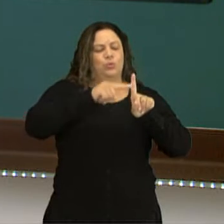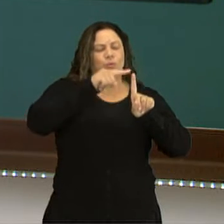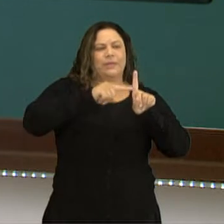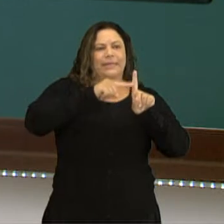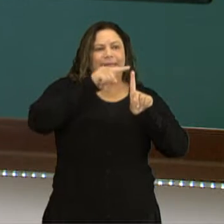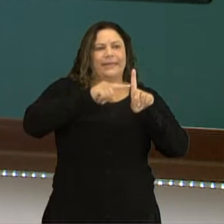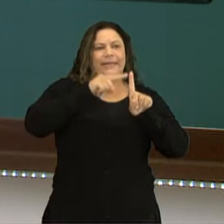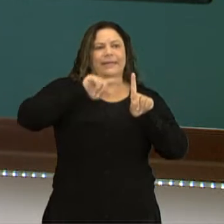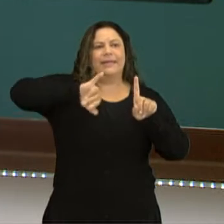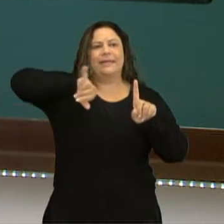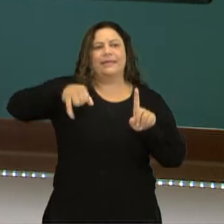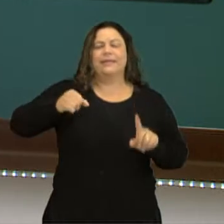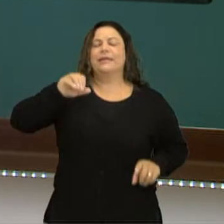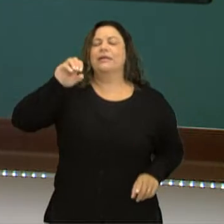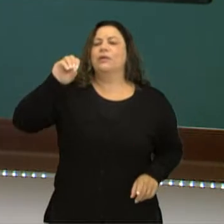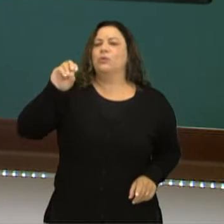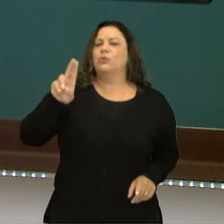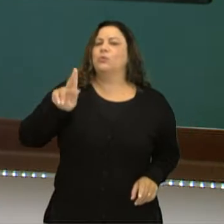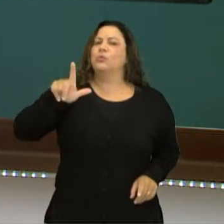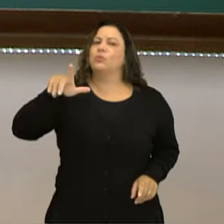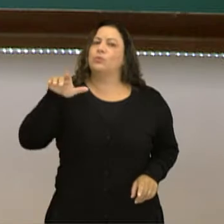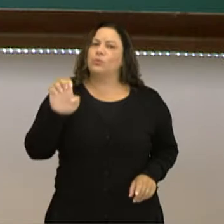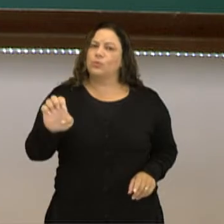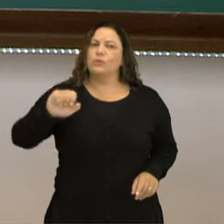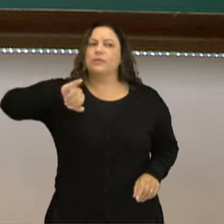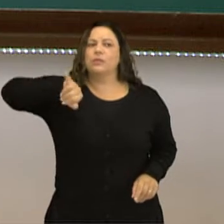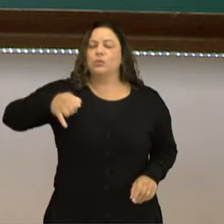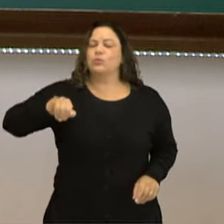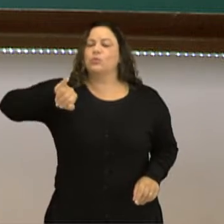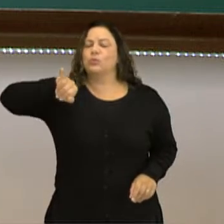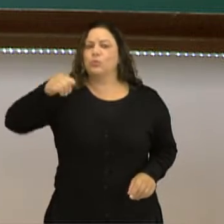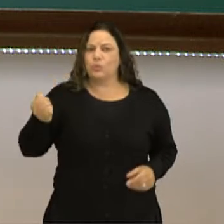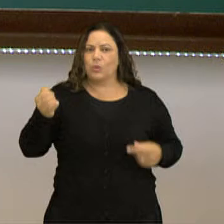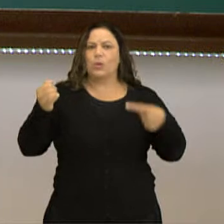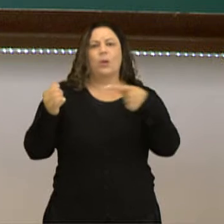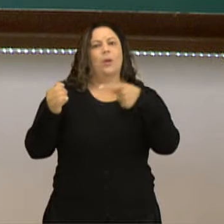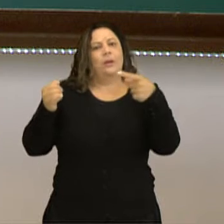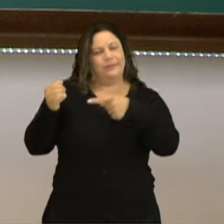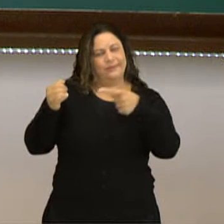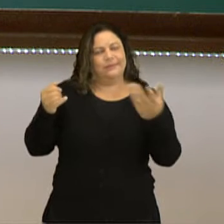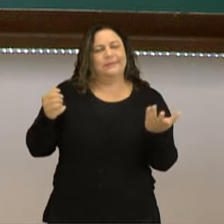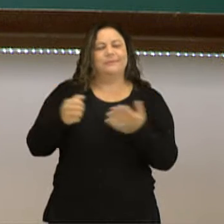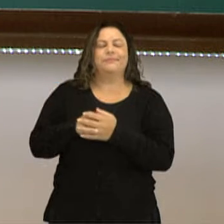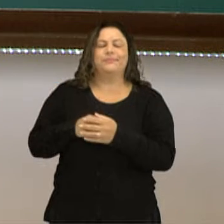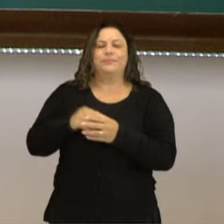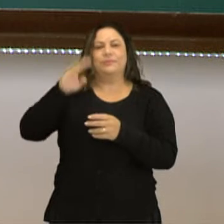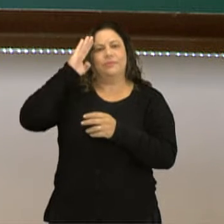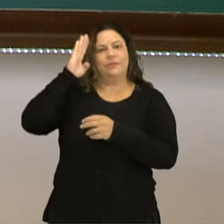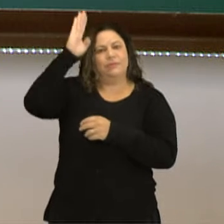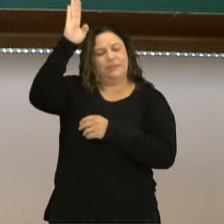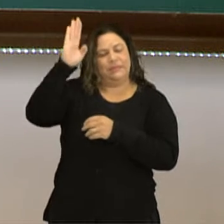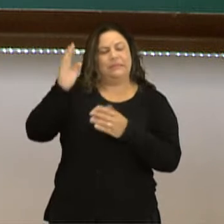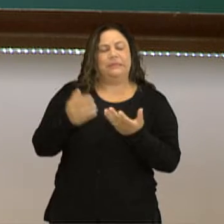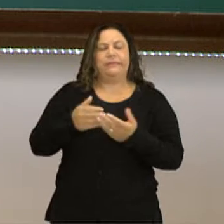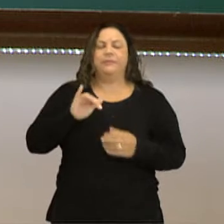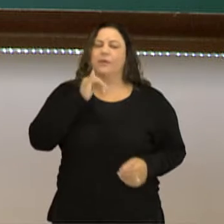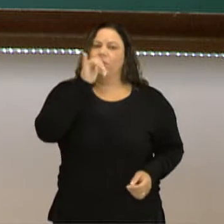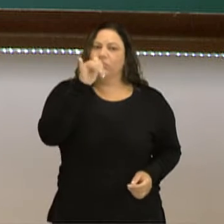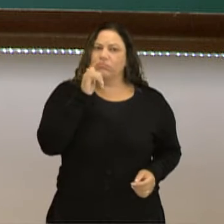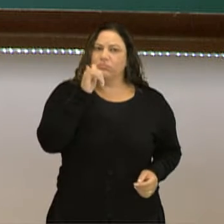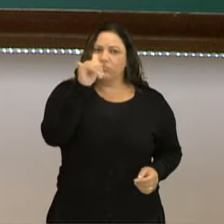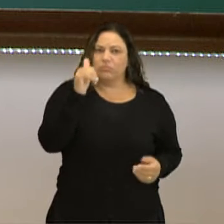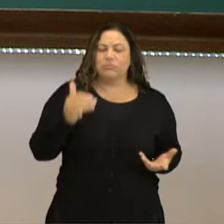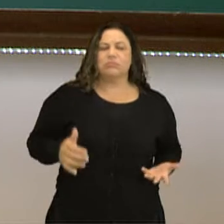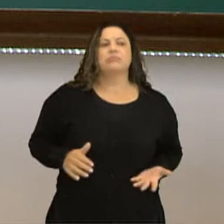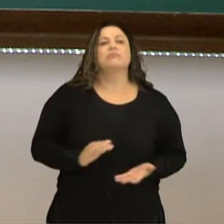Joule. Por quê? Olha só, porque Joule é a unidade padrão de energia. Se o calor é energia, então ele é medido em